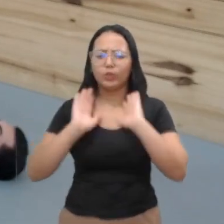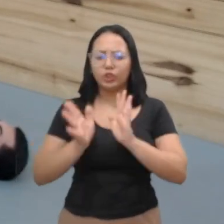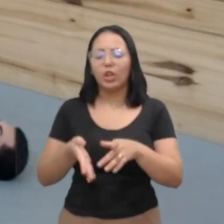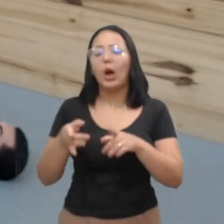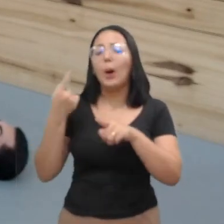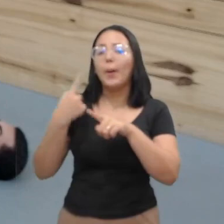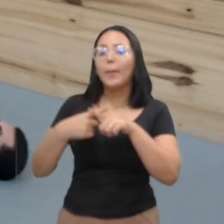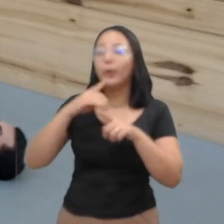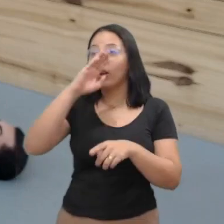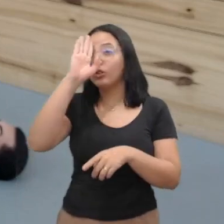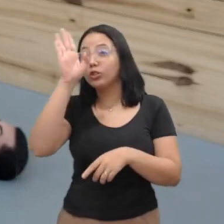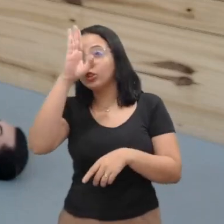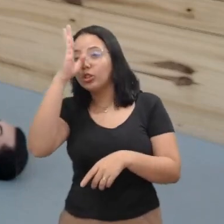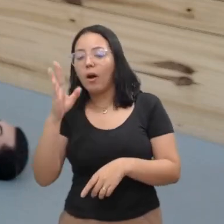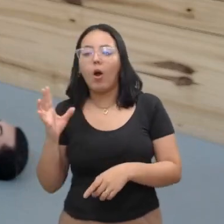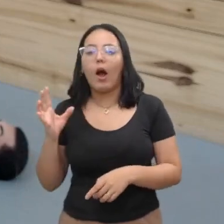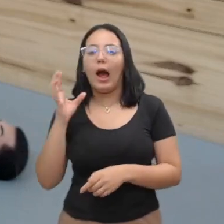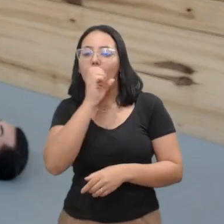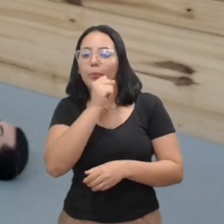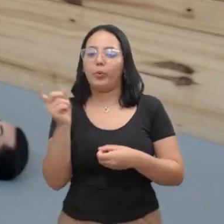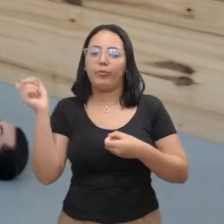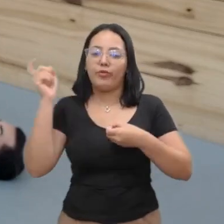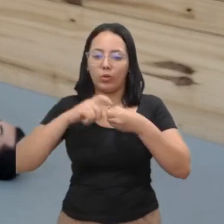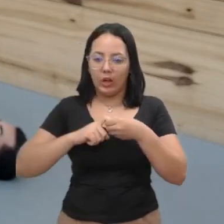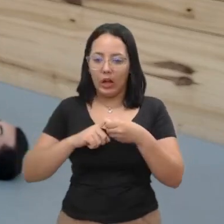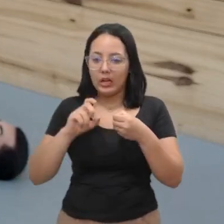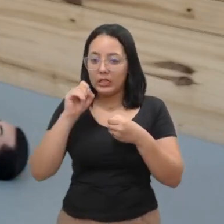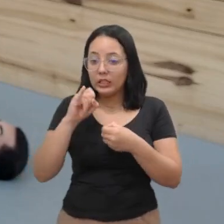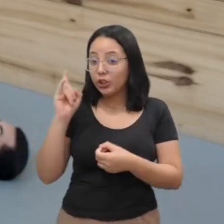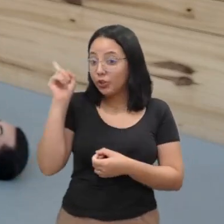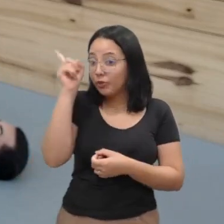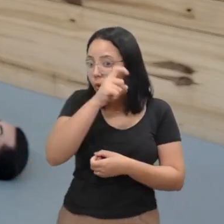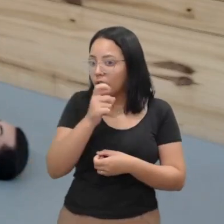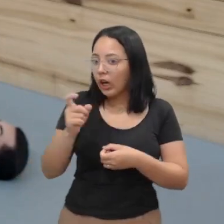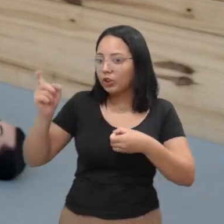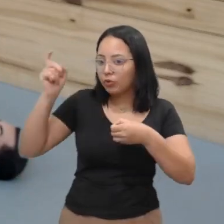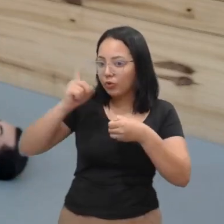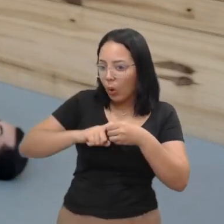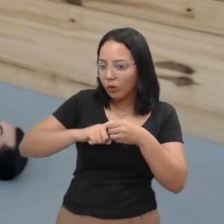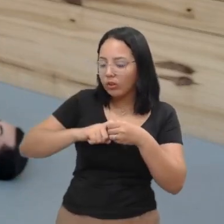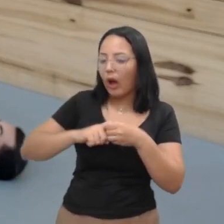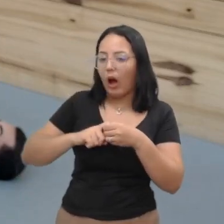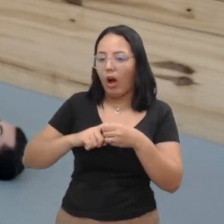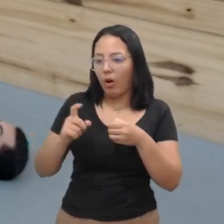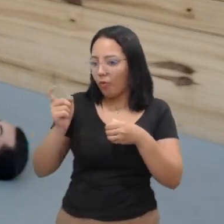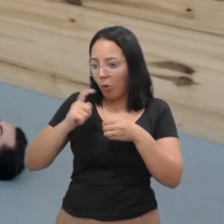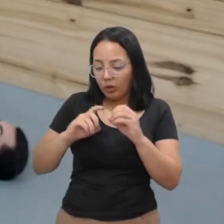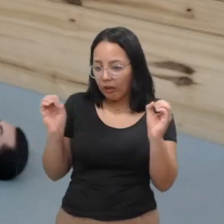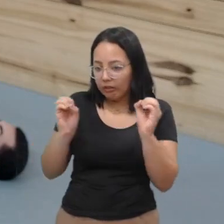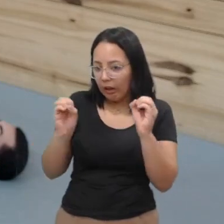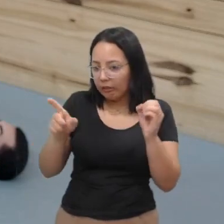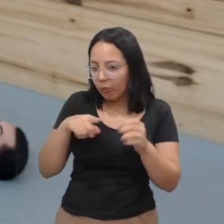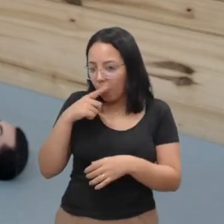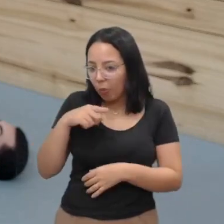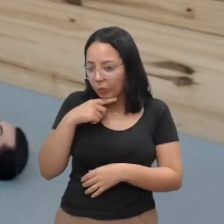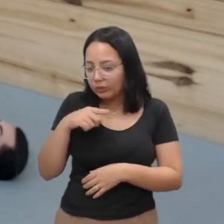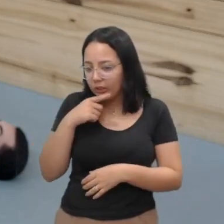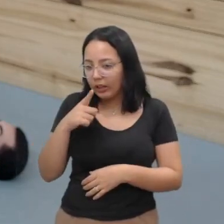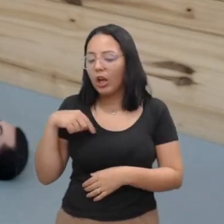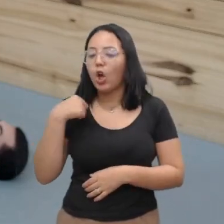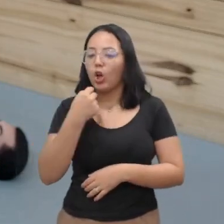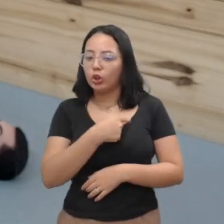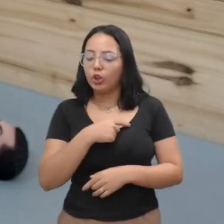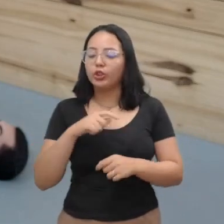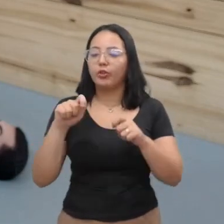desmaio, ele é rápido para voltar, tá? Se houver dificuldade da vítima não voltar, iremos fazer